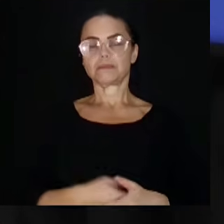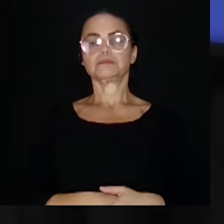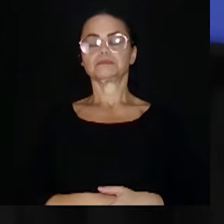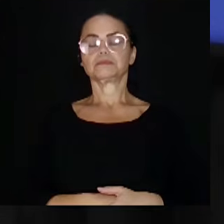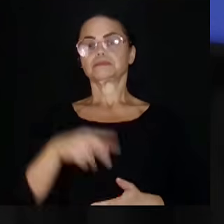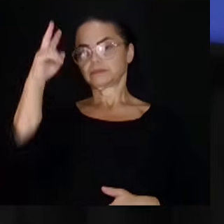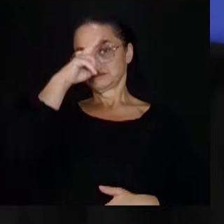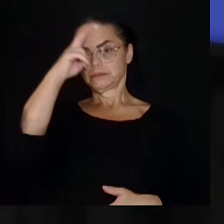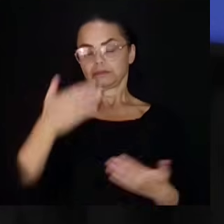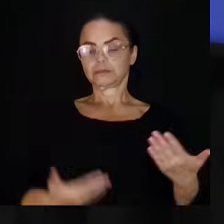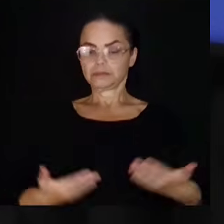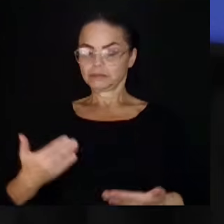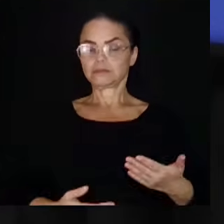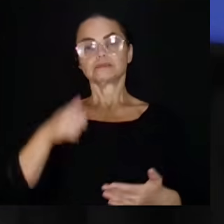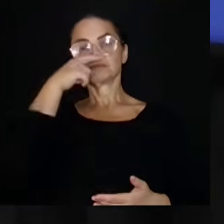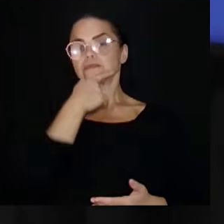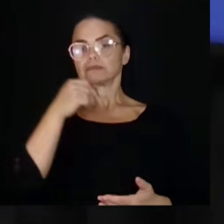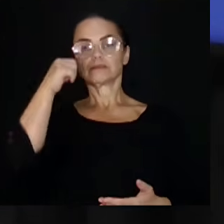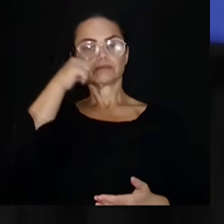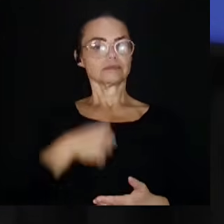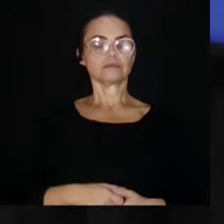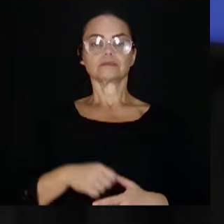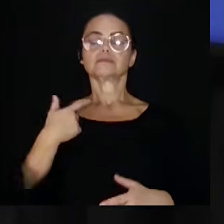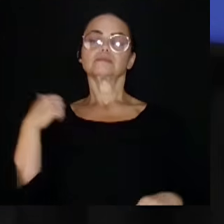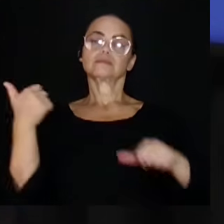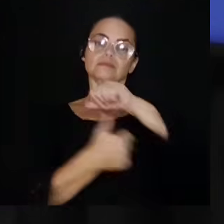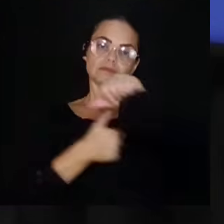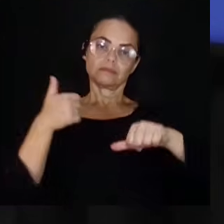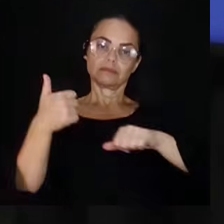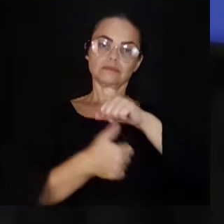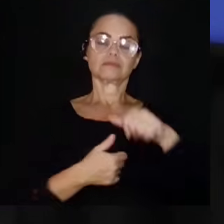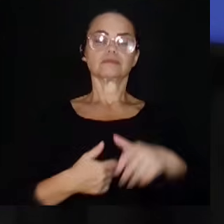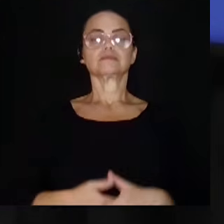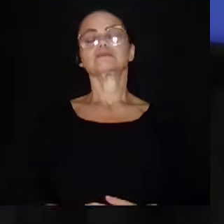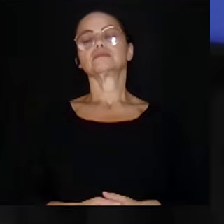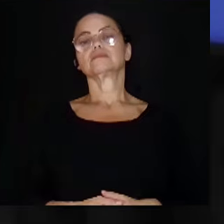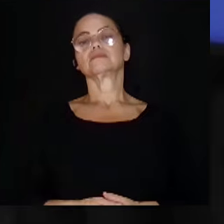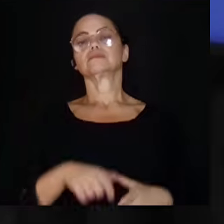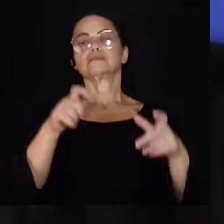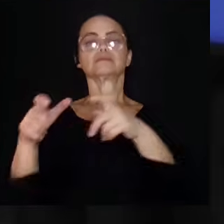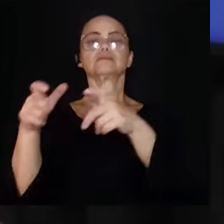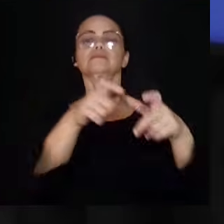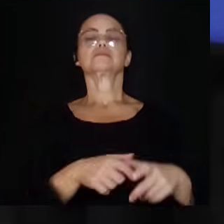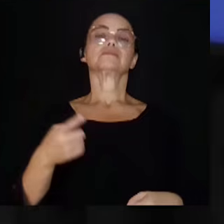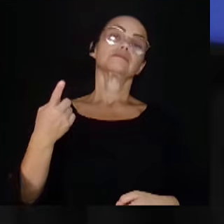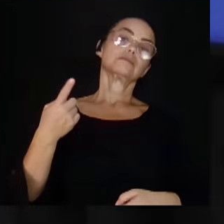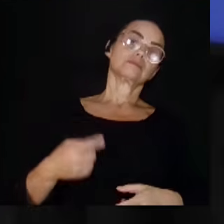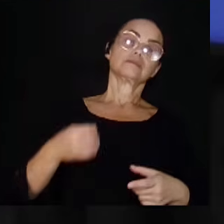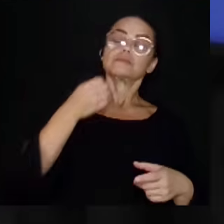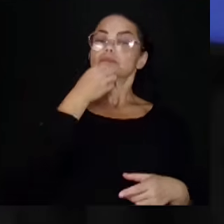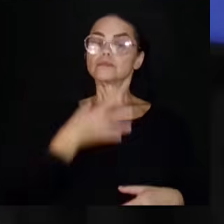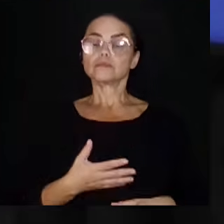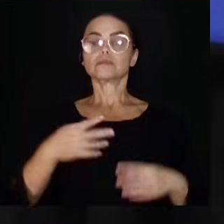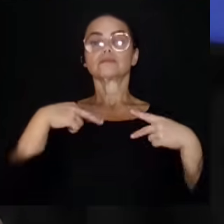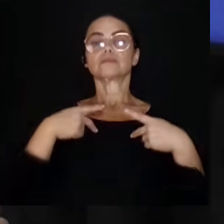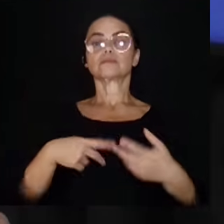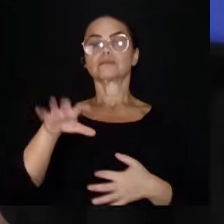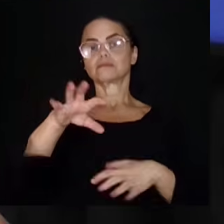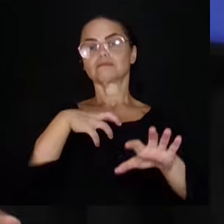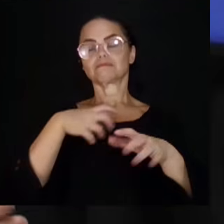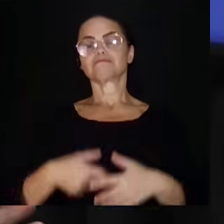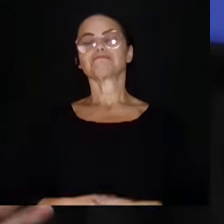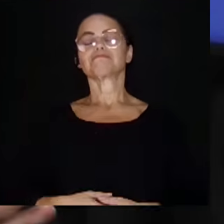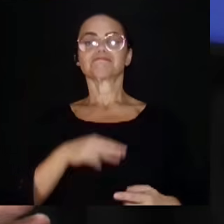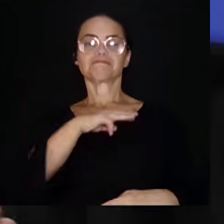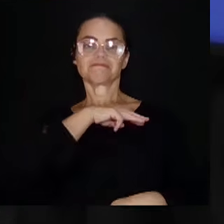e servidoras que transformam seus setores com inovação, humanidade e senso de missão. Os